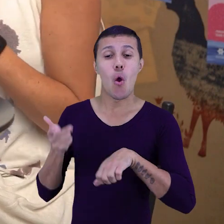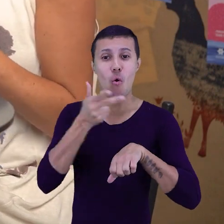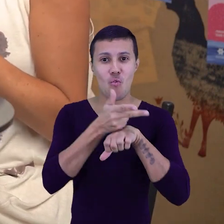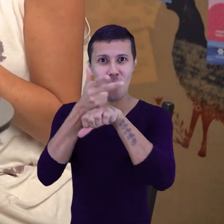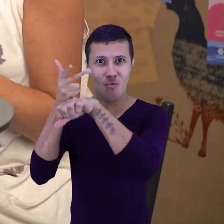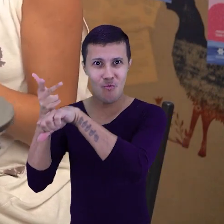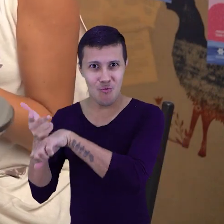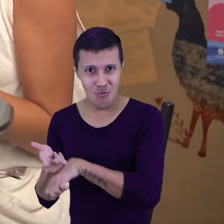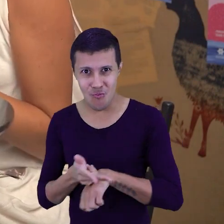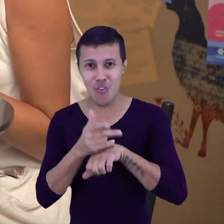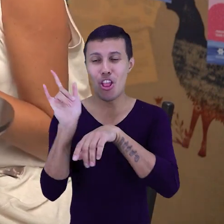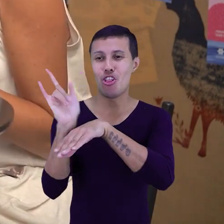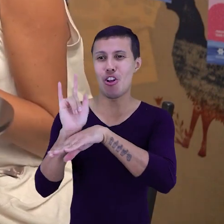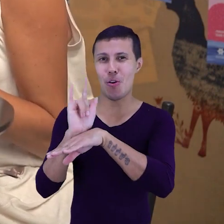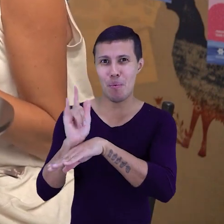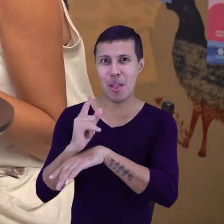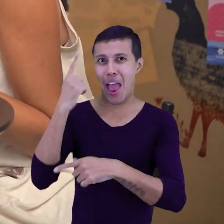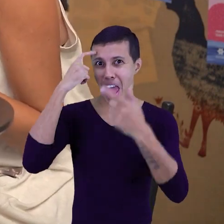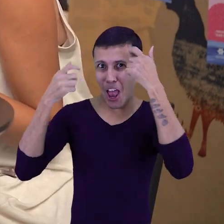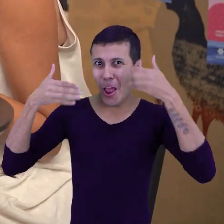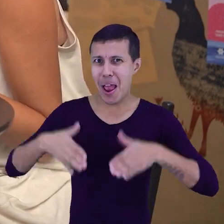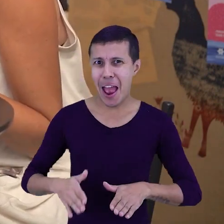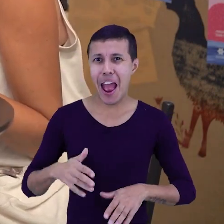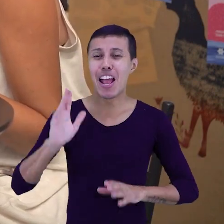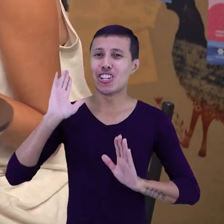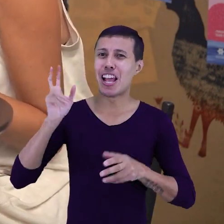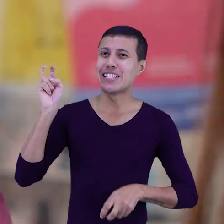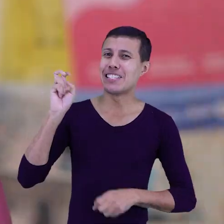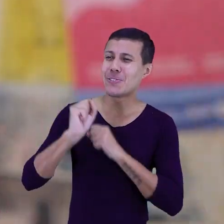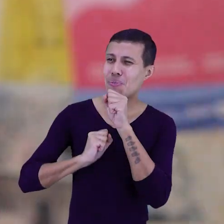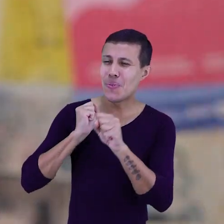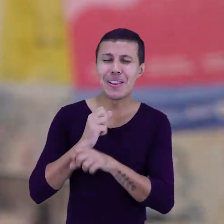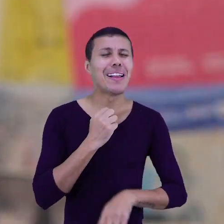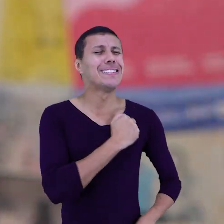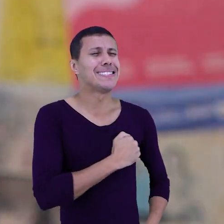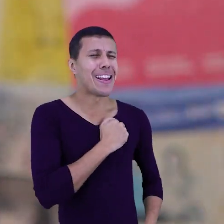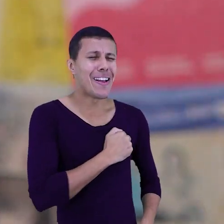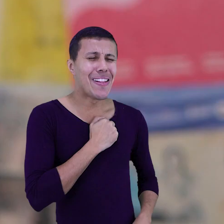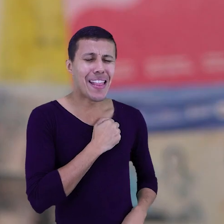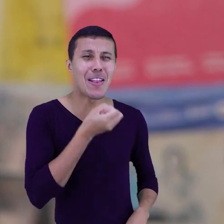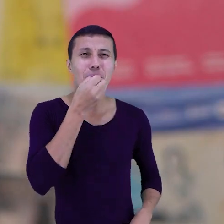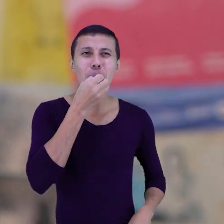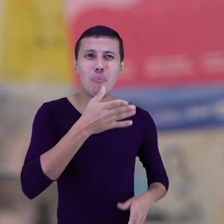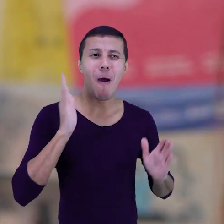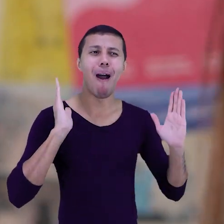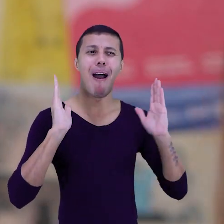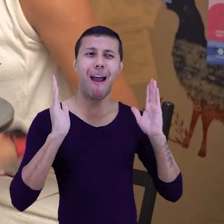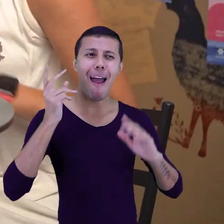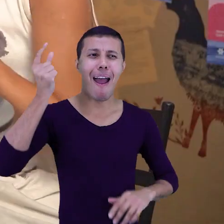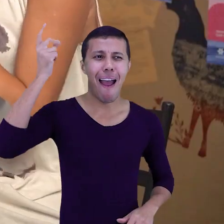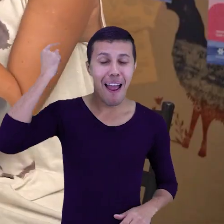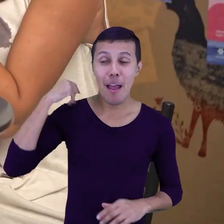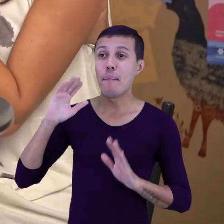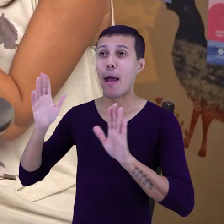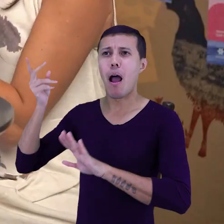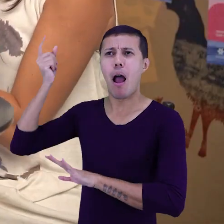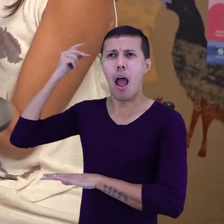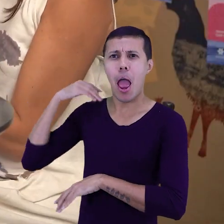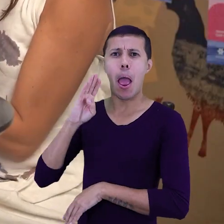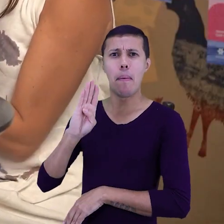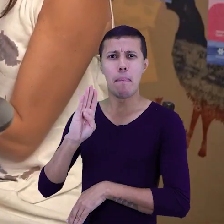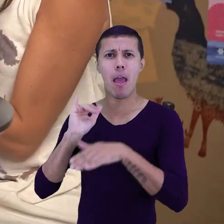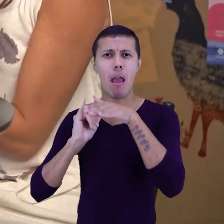fazer o documentário Inovar é um Parto. Já tenho 5 anos. Que saudades, foi bom. Aquela época foi muito boa também. Mas naquela época